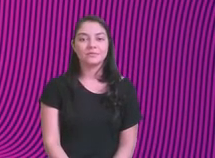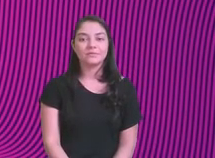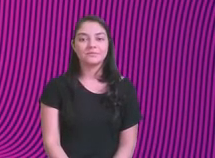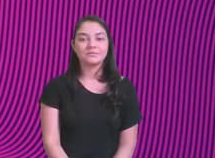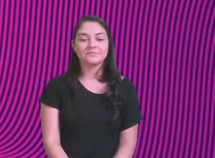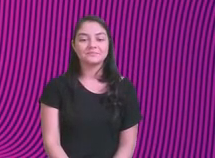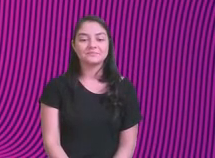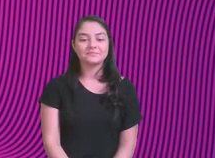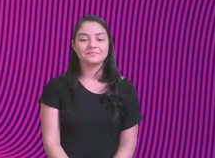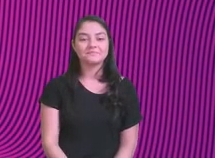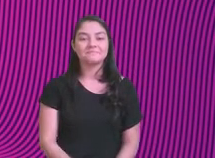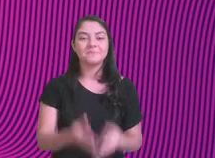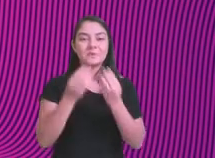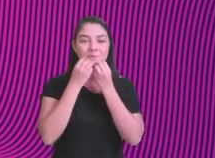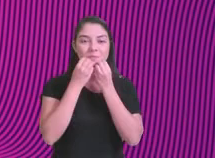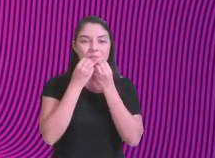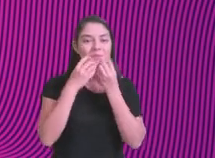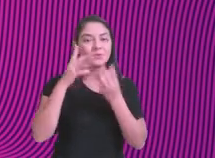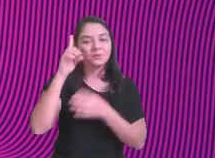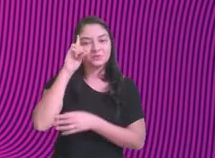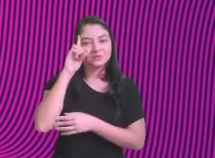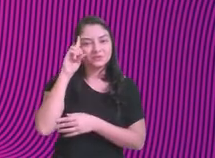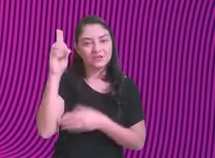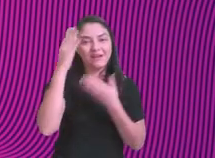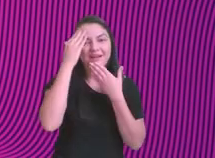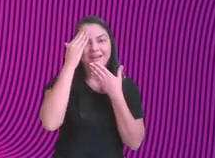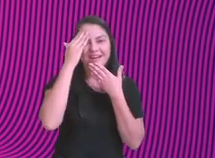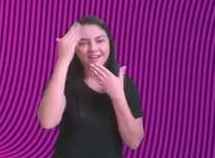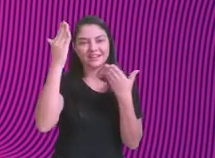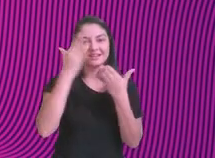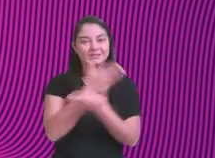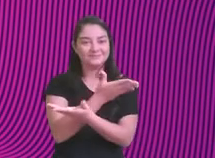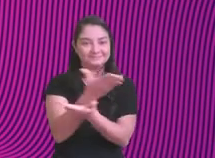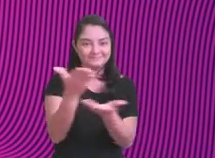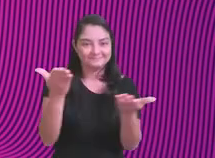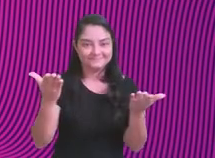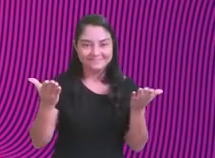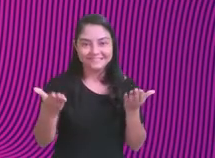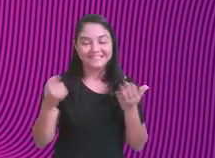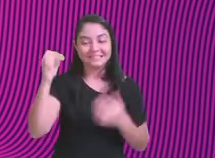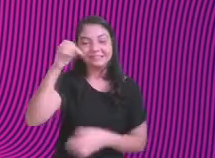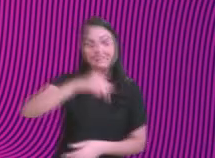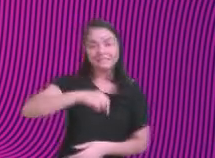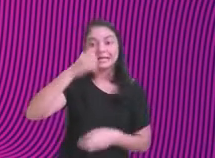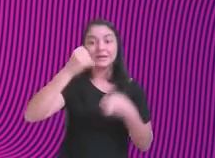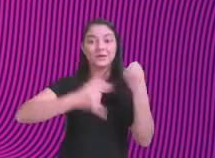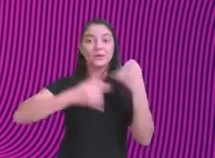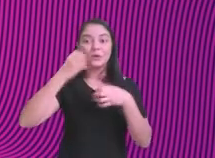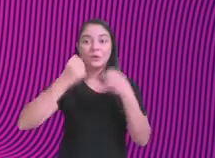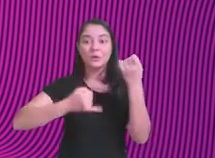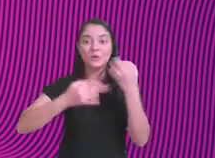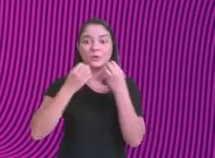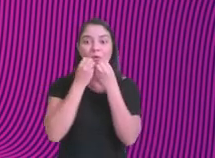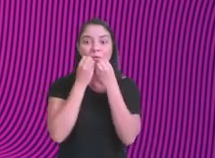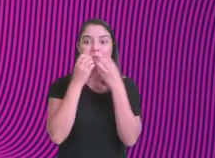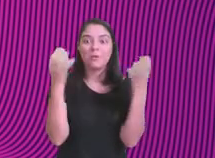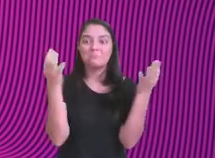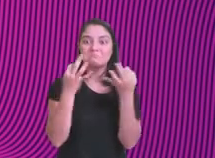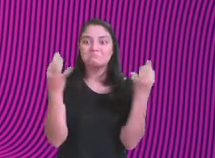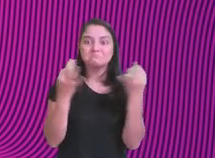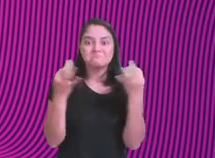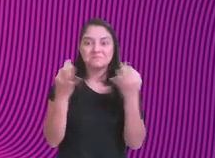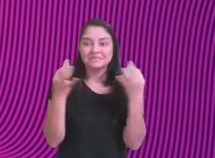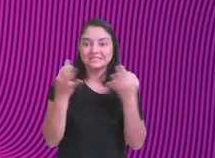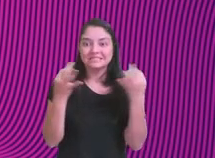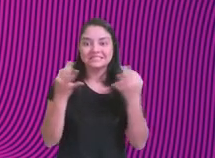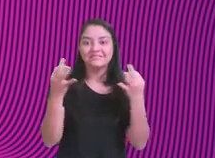Gente, bom dia, agradeço aqui a participação, né? Foi brilhante a apresentação, como sempre, né? Cada vez que eu